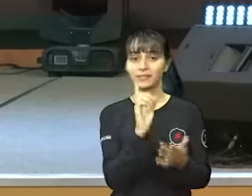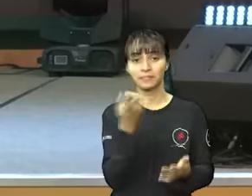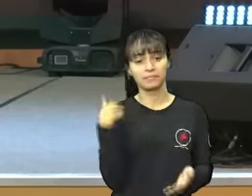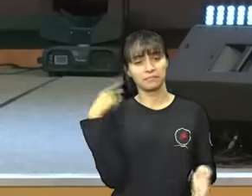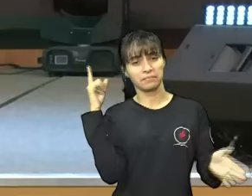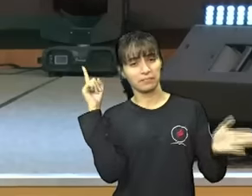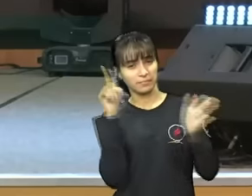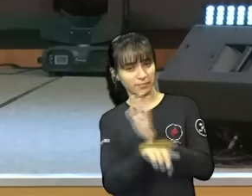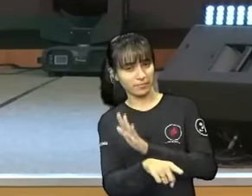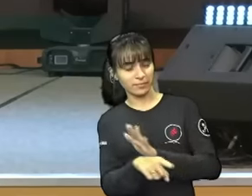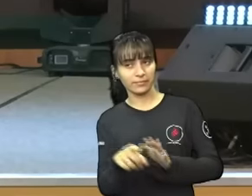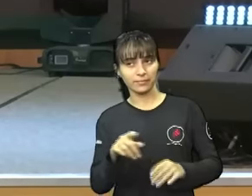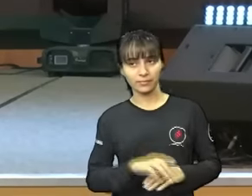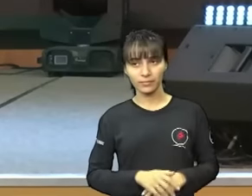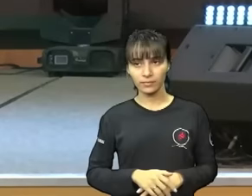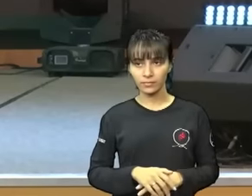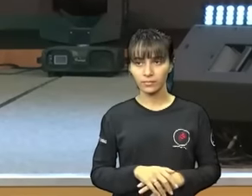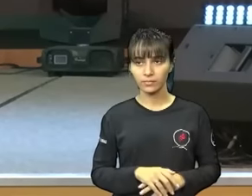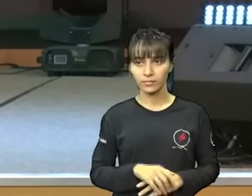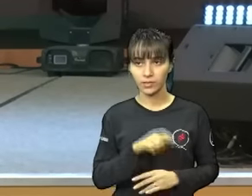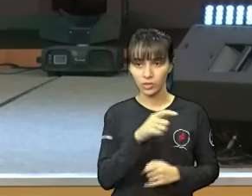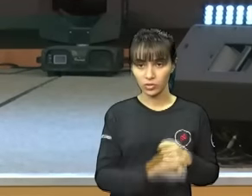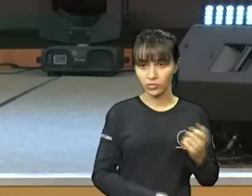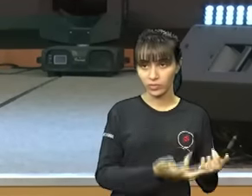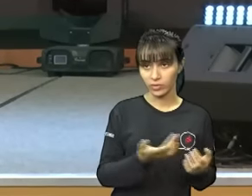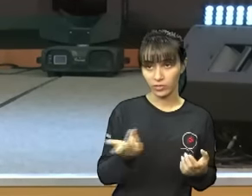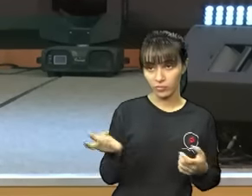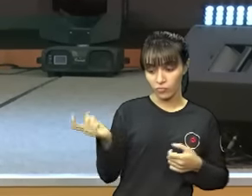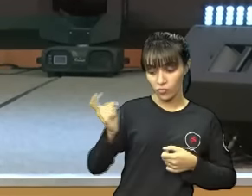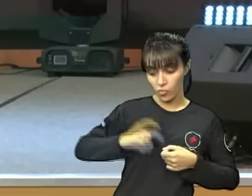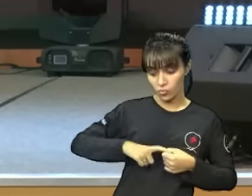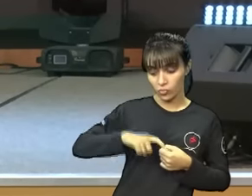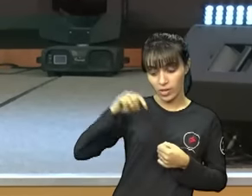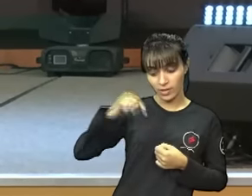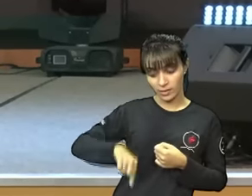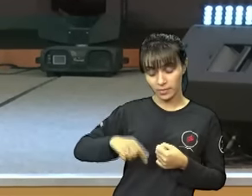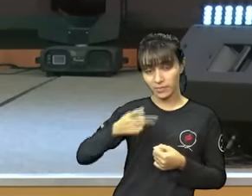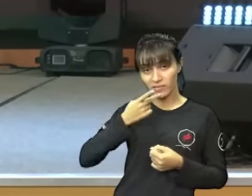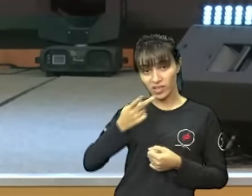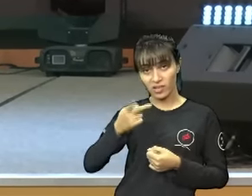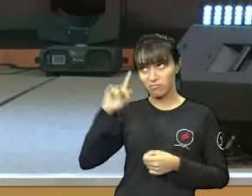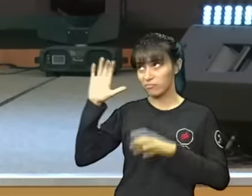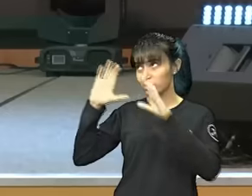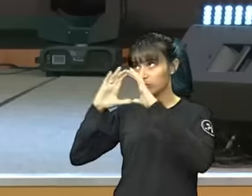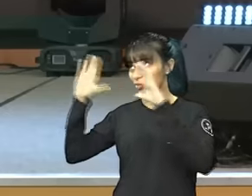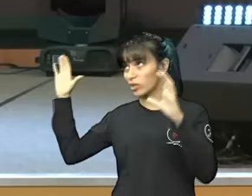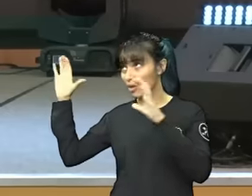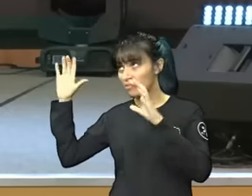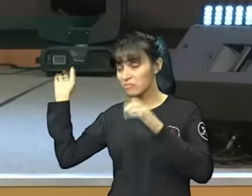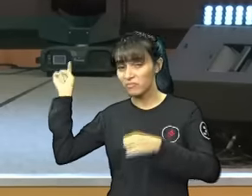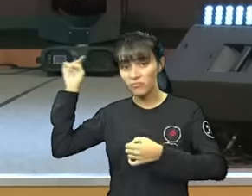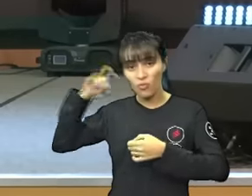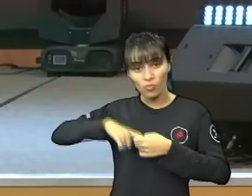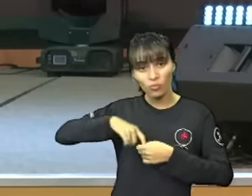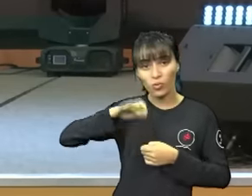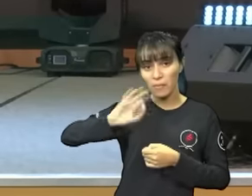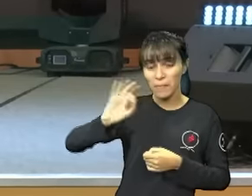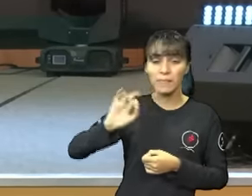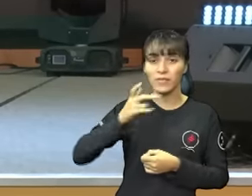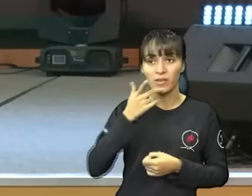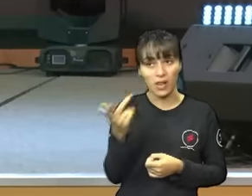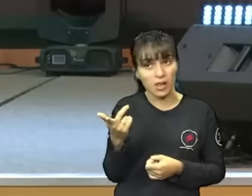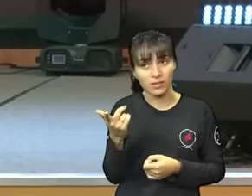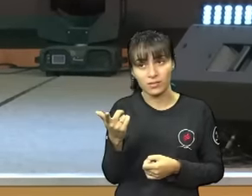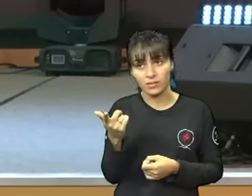questionamento não voltou ninguém do inferno aqui para falar Oi e um voltou aqui ninguém do céu para falar não tem